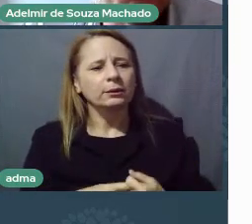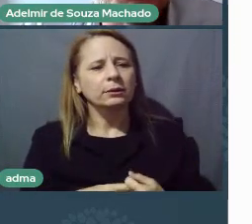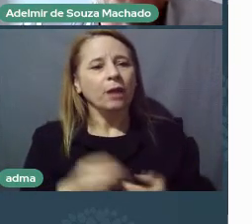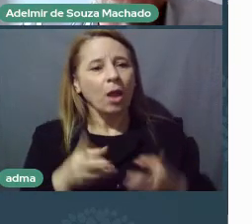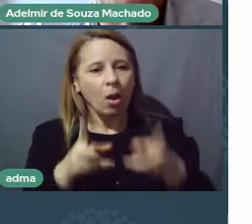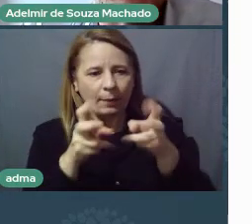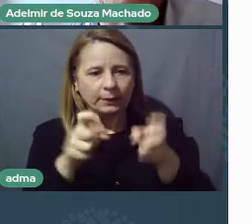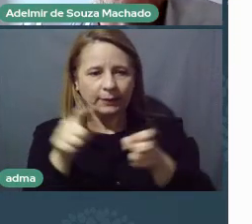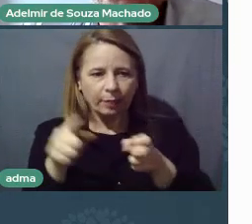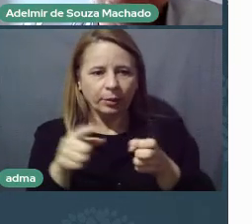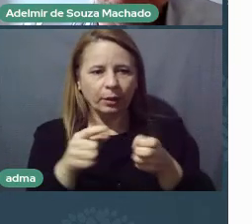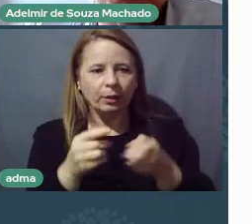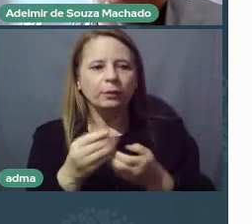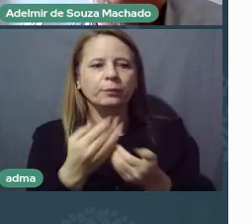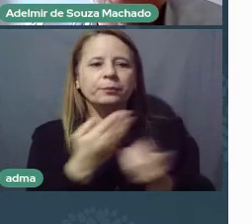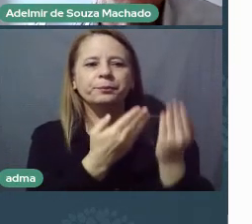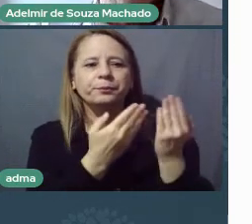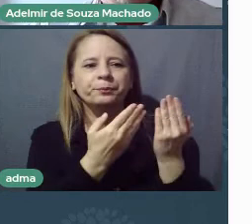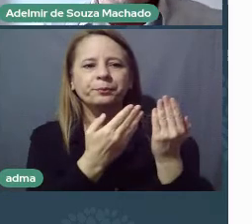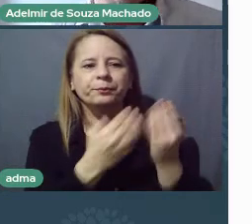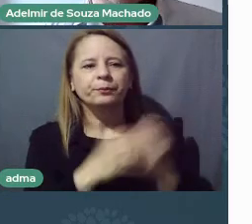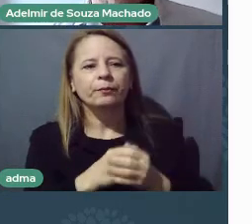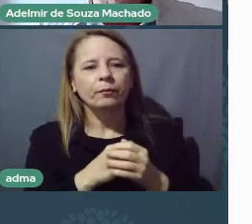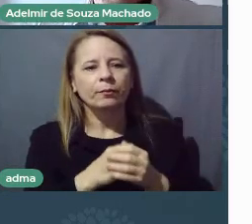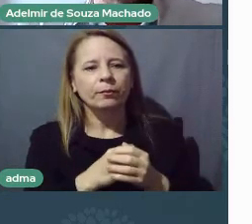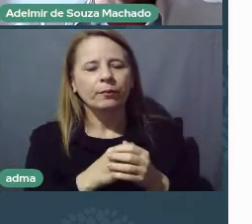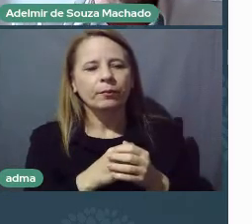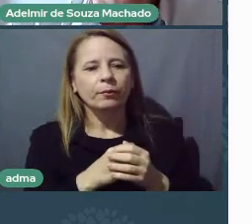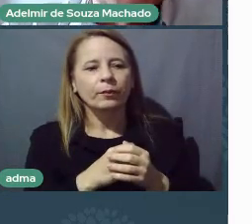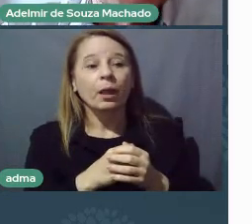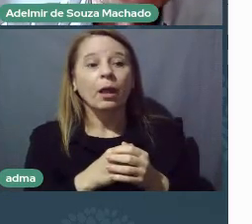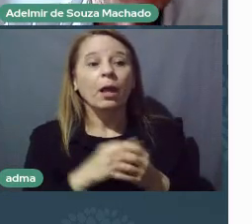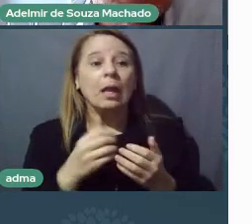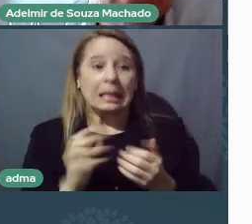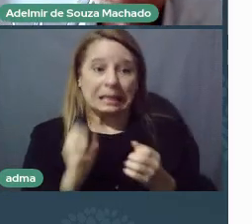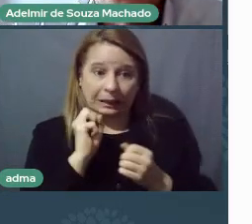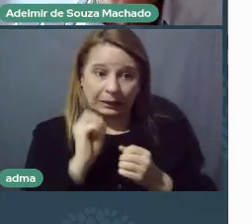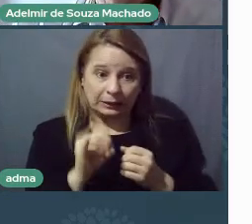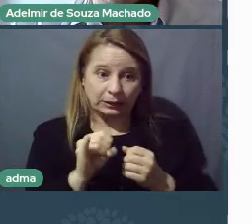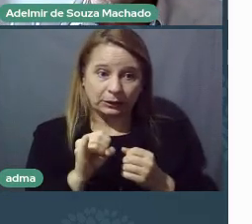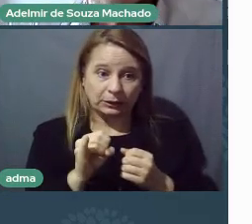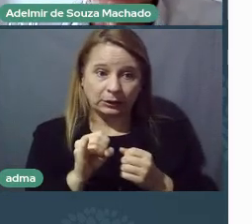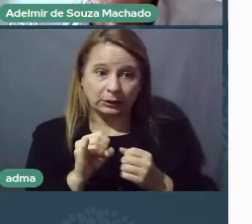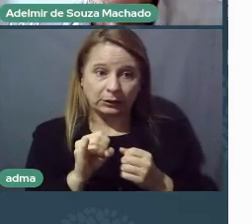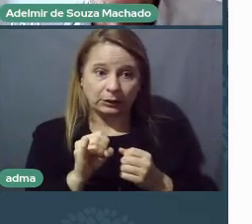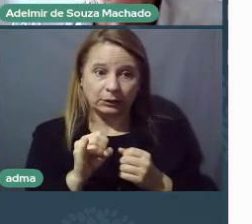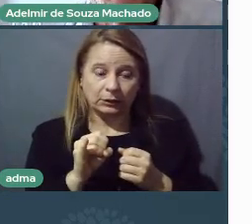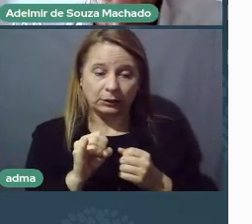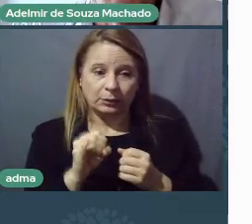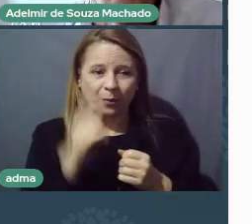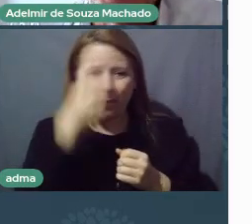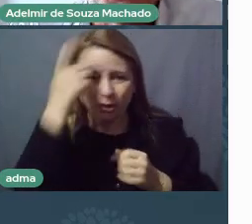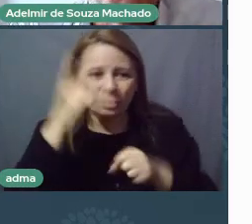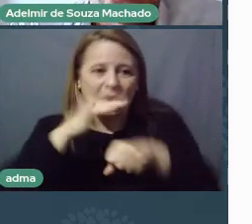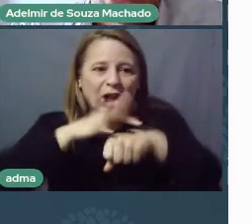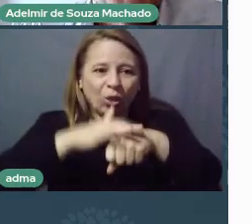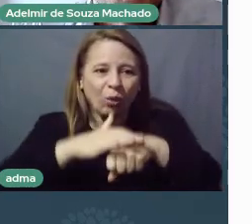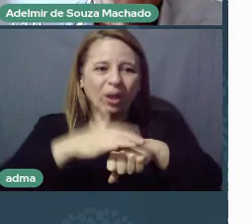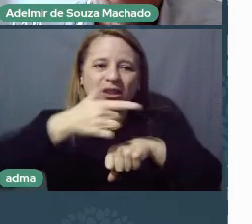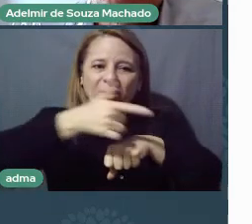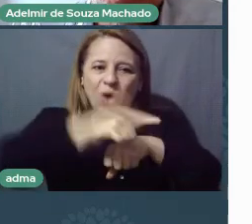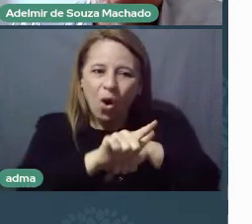nesse gráfico que eu vou traduzir para vocês. Porque quanto mais comorbidades o indivíduo